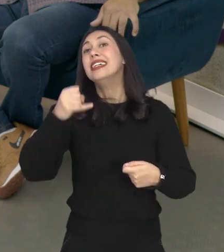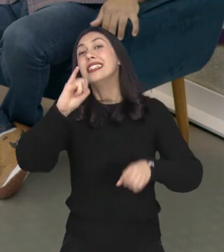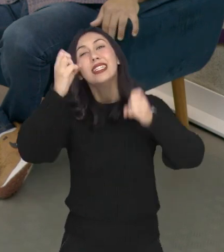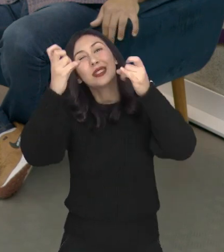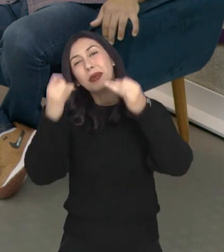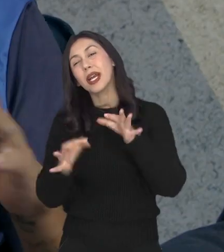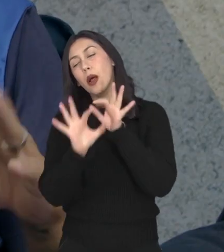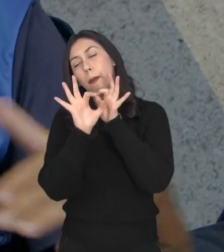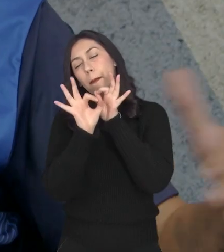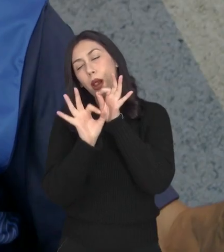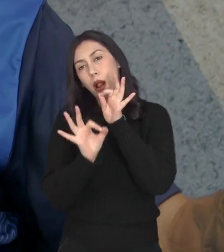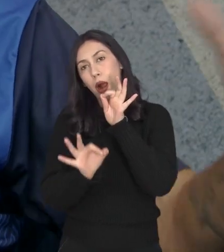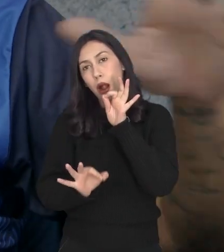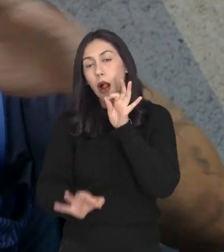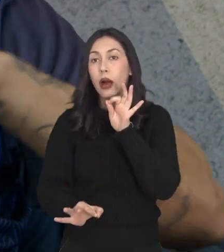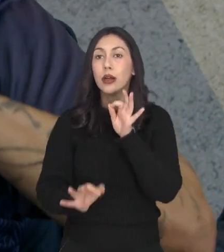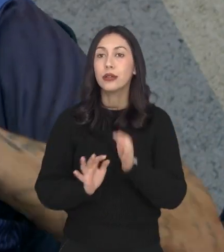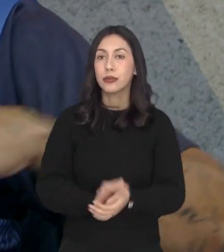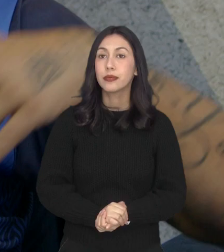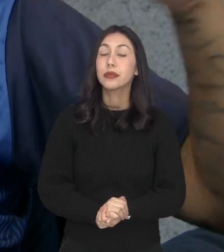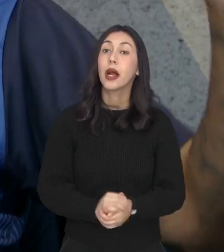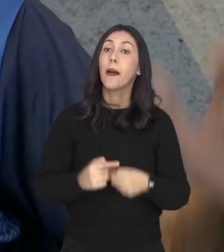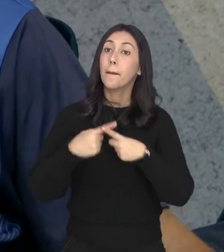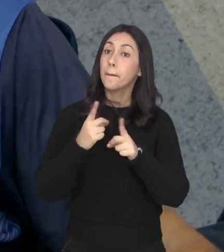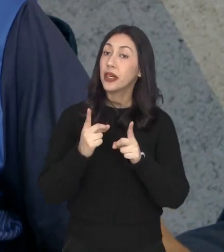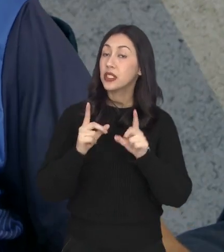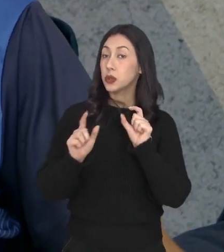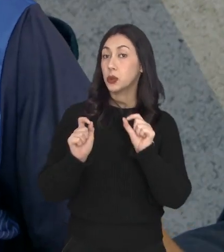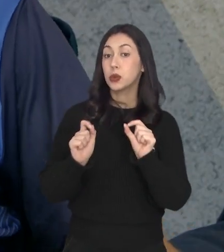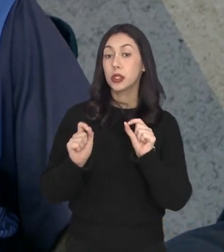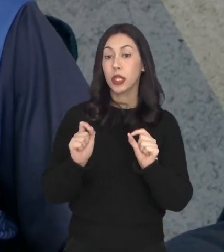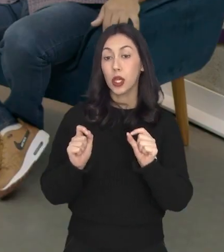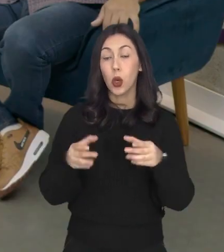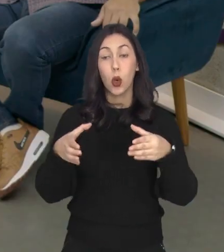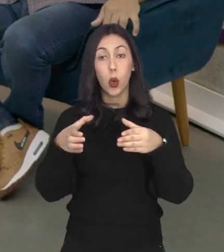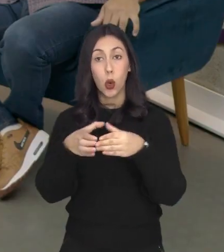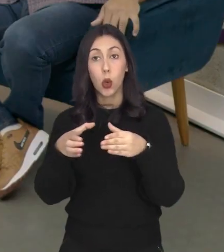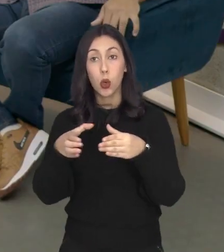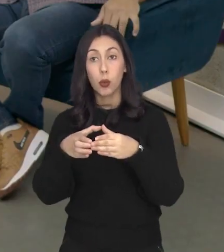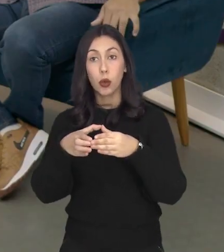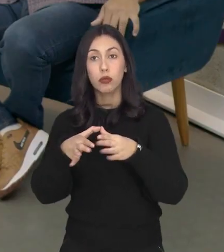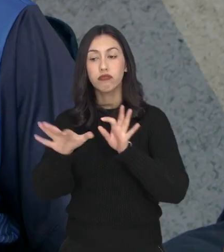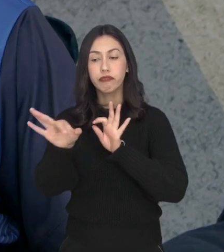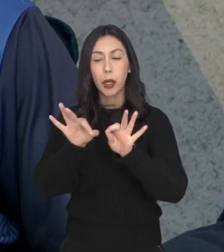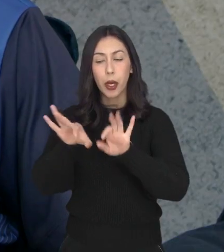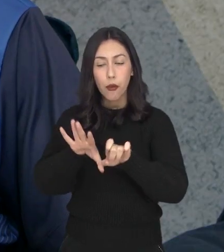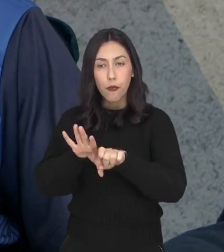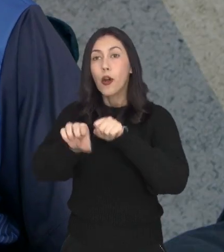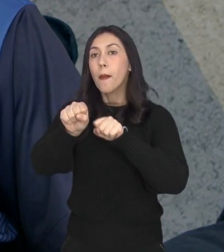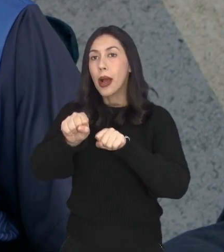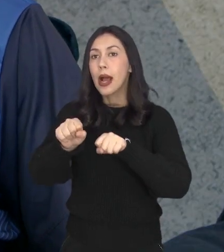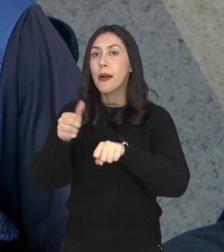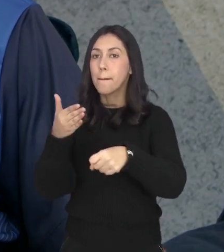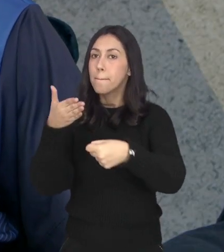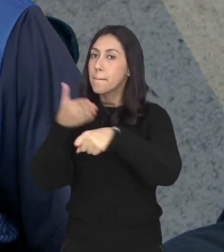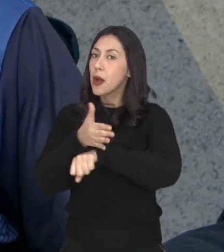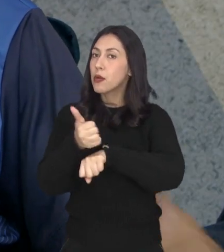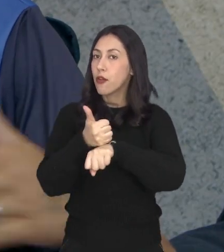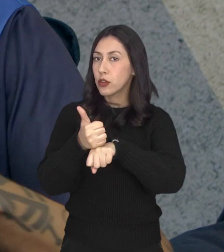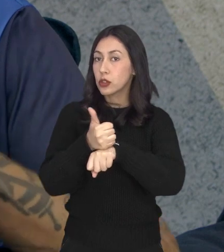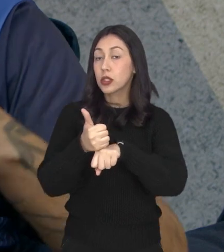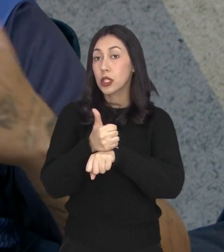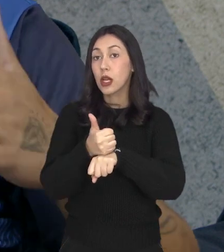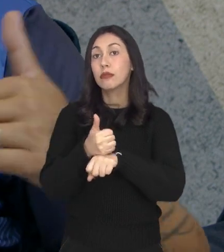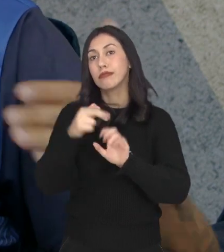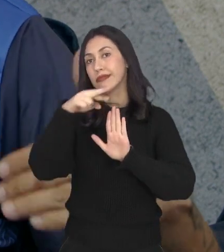do tipo, nossa, se a gente for falar daqui, a gente vai... Muito longo, muito vai longo. estender. A questão é o quê? Para ser um clube formador, hoje em dia